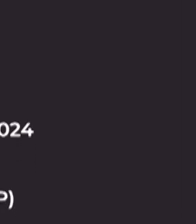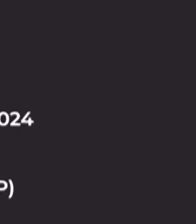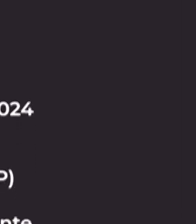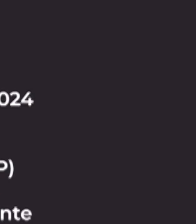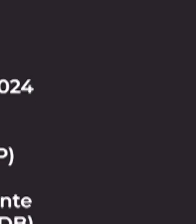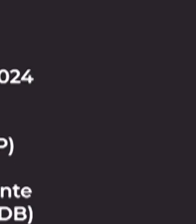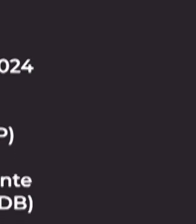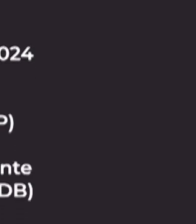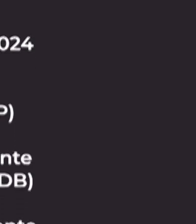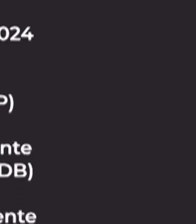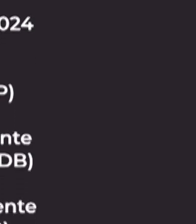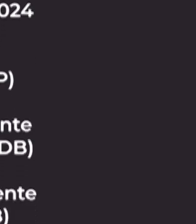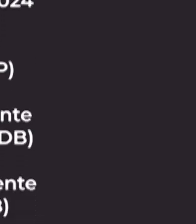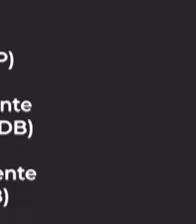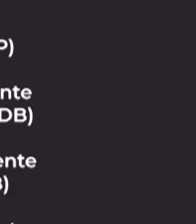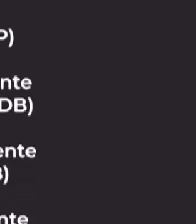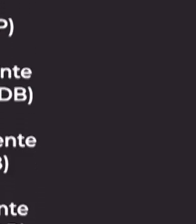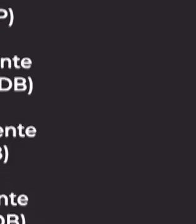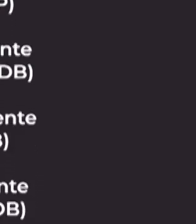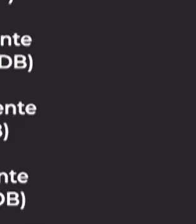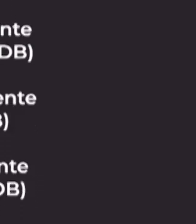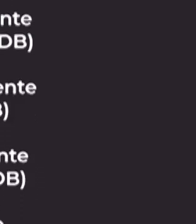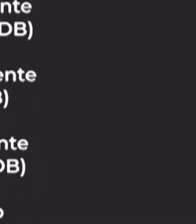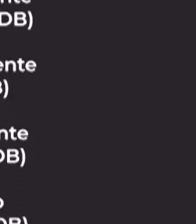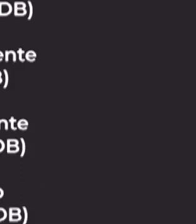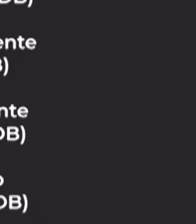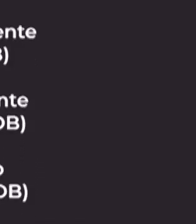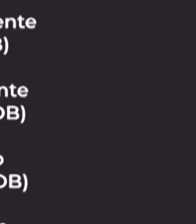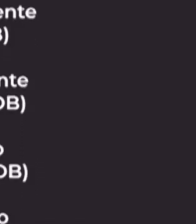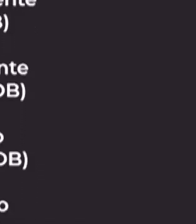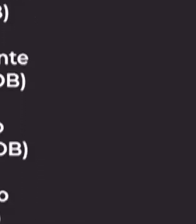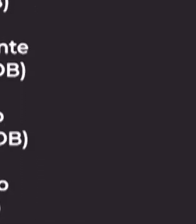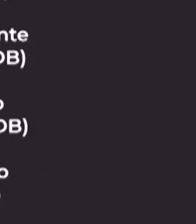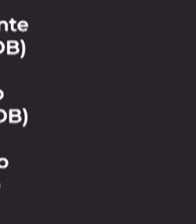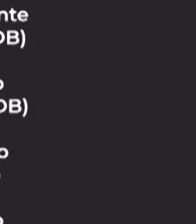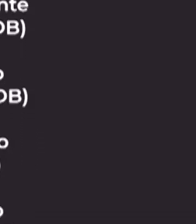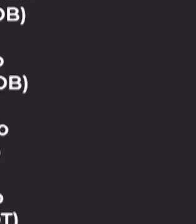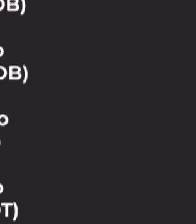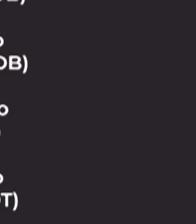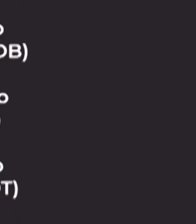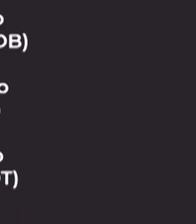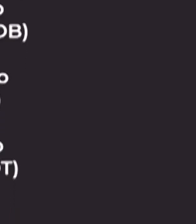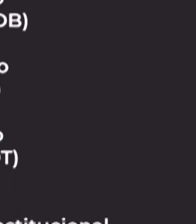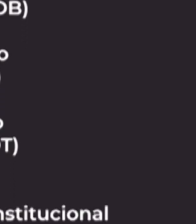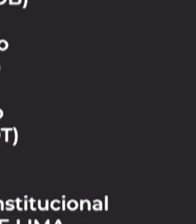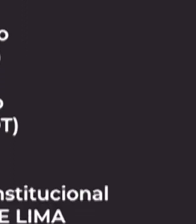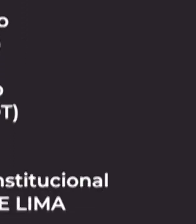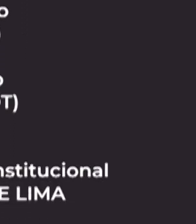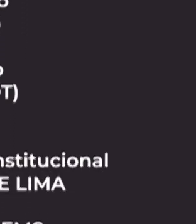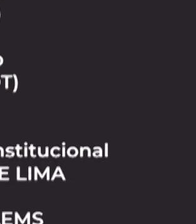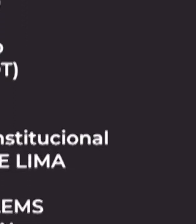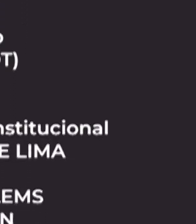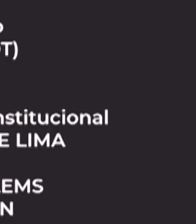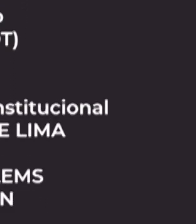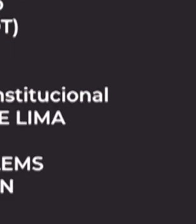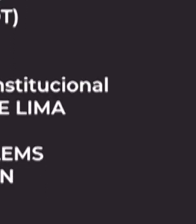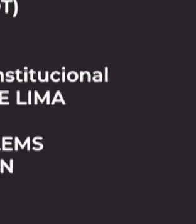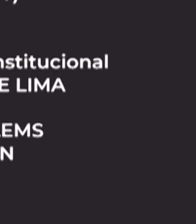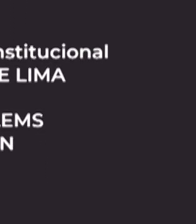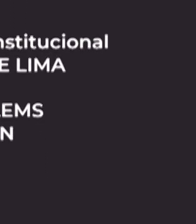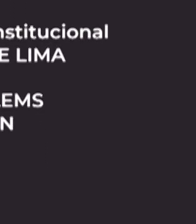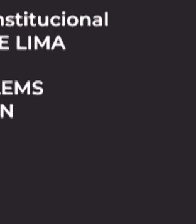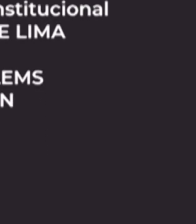agradecendo muito pela sua companhia ao longo de toda essa semana. Lembrando que amanhã, 8h30 da manhã, tem Jornal Parlamentar ao